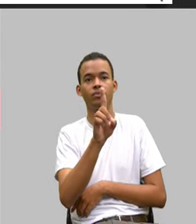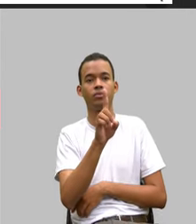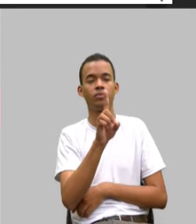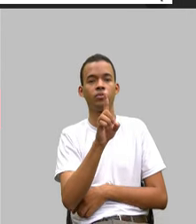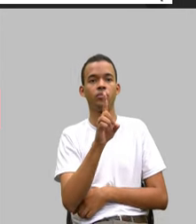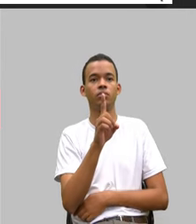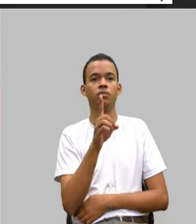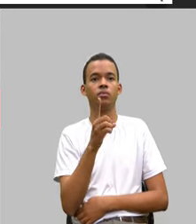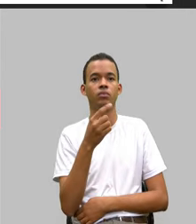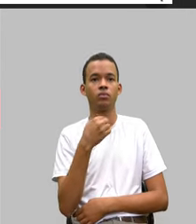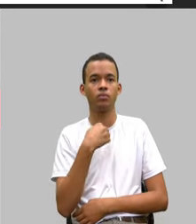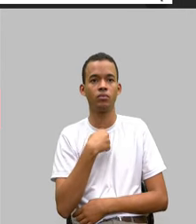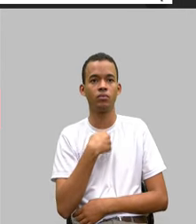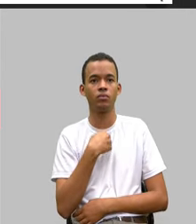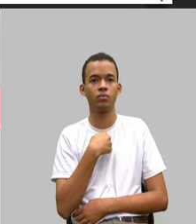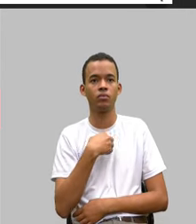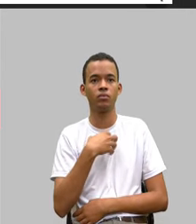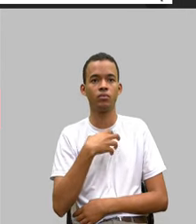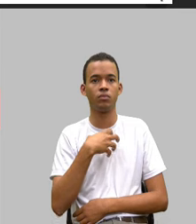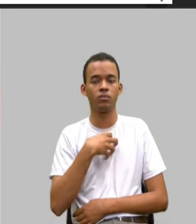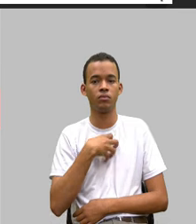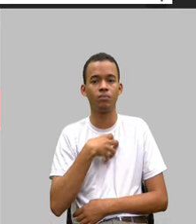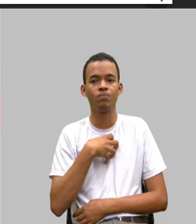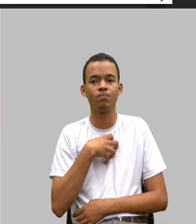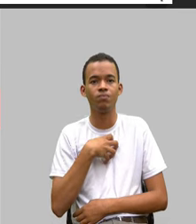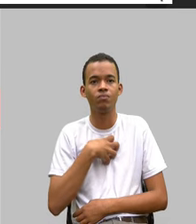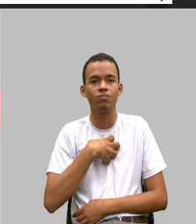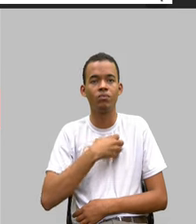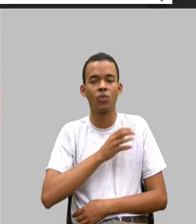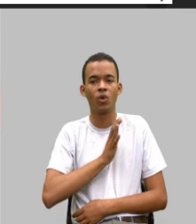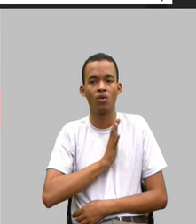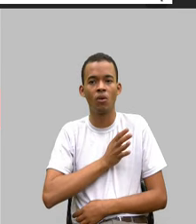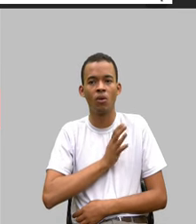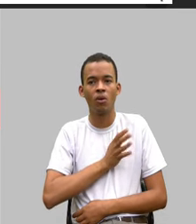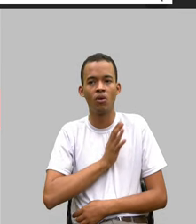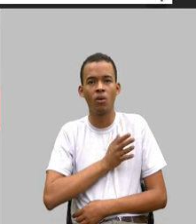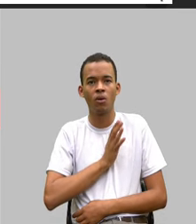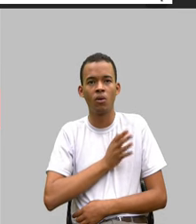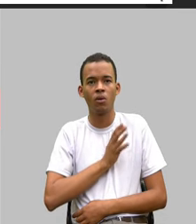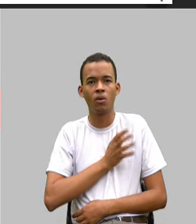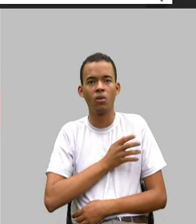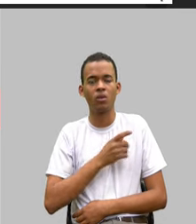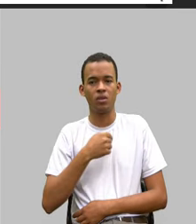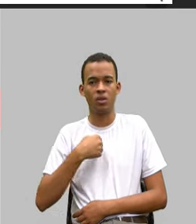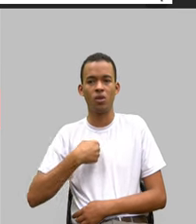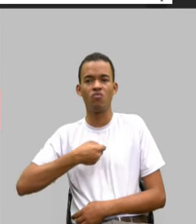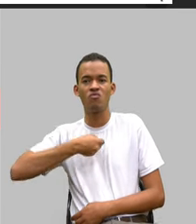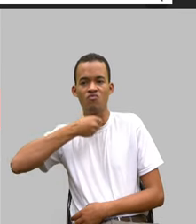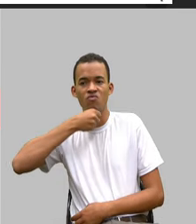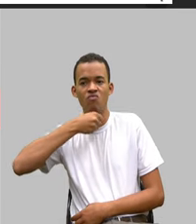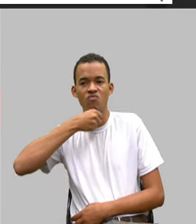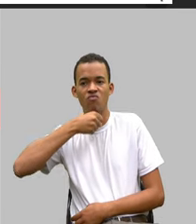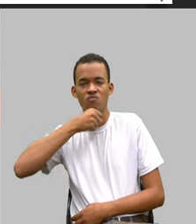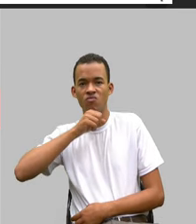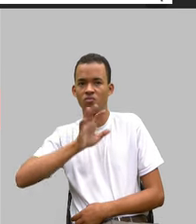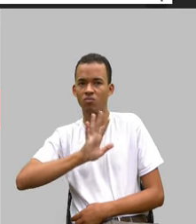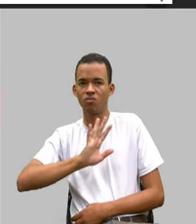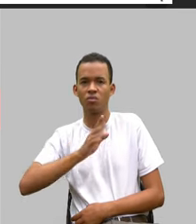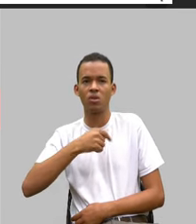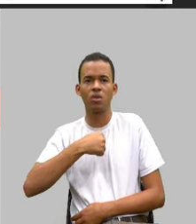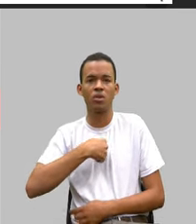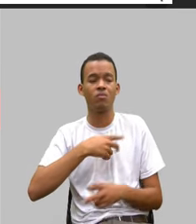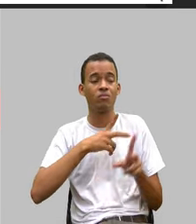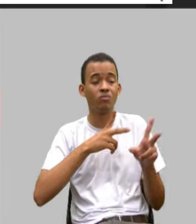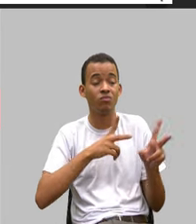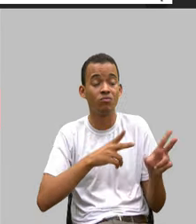gerei o Samuel dentro do meu coração como mãe já não era mais nenhuma avó que tava ali e e um